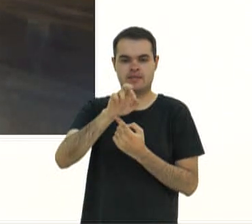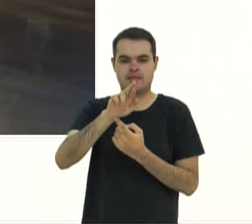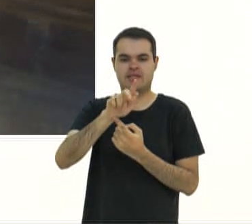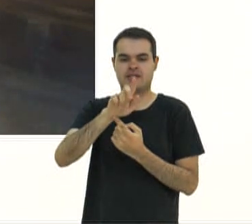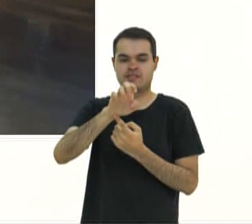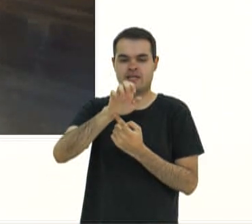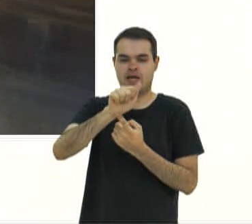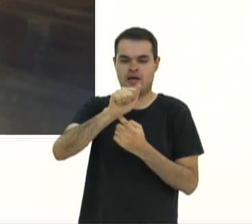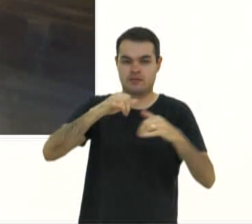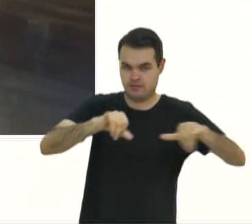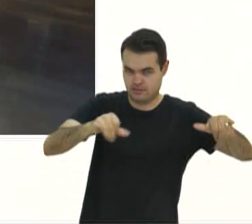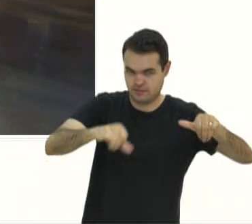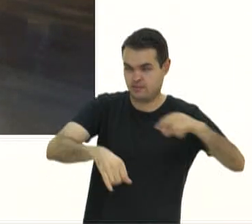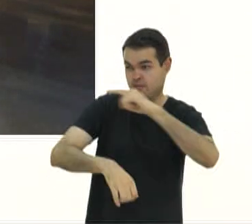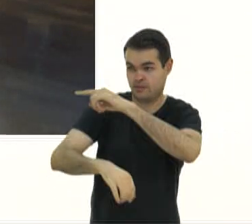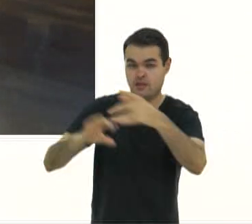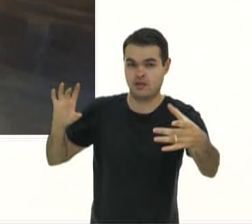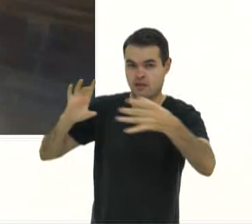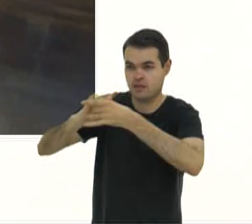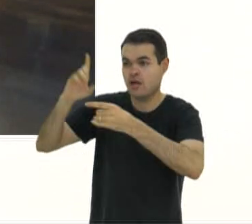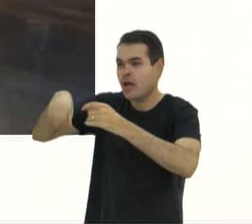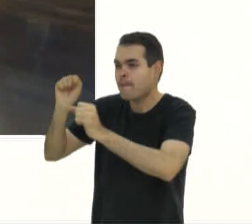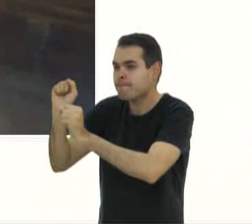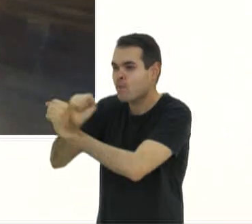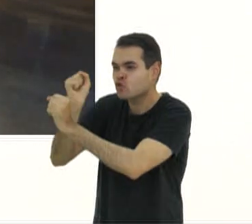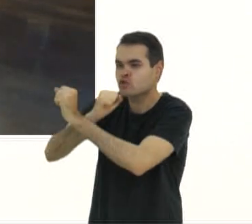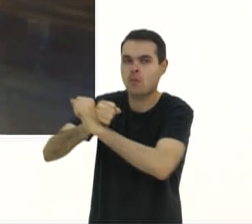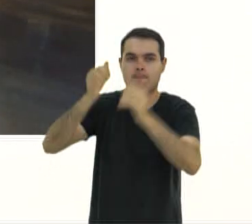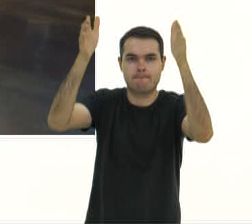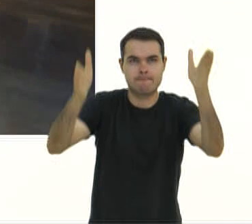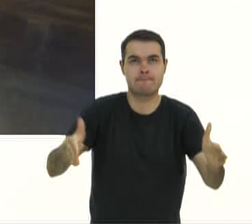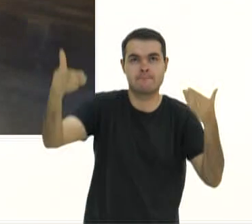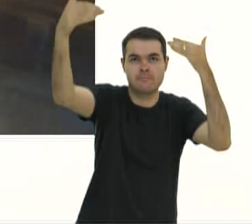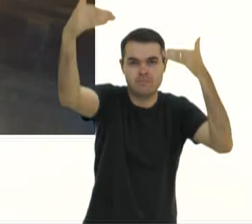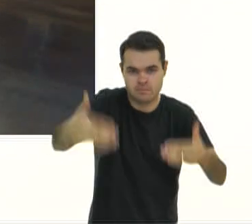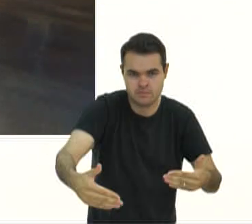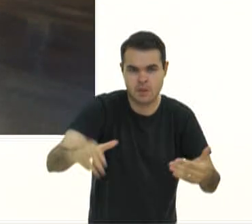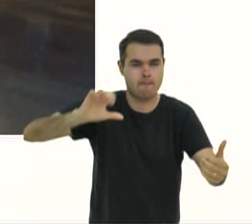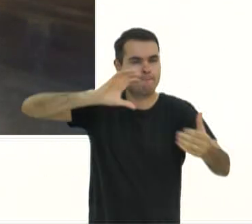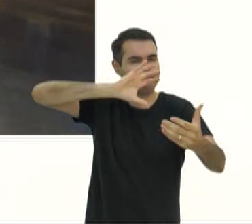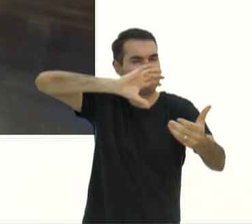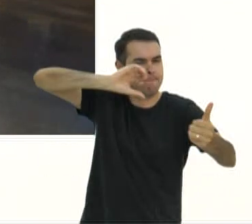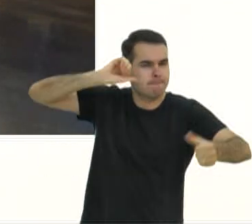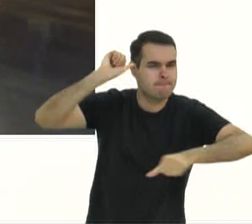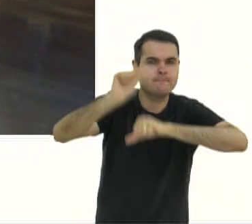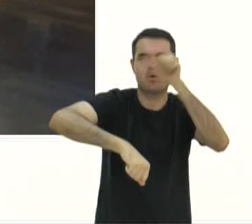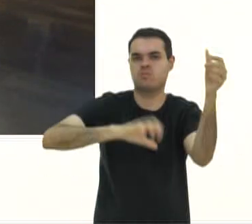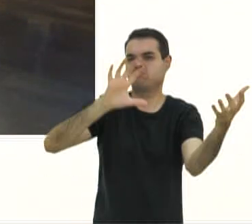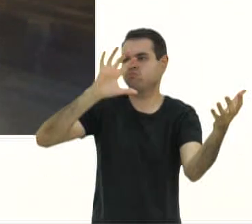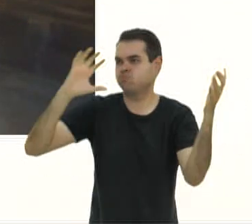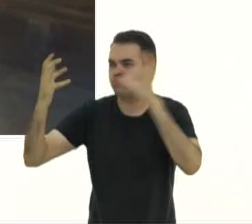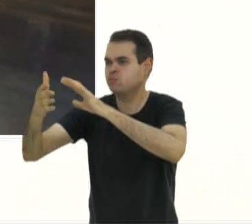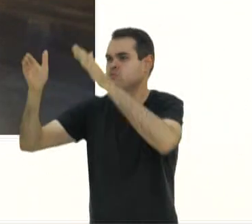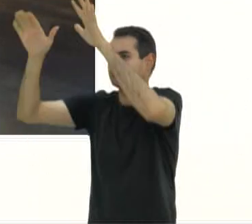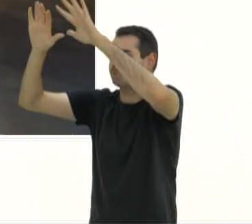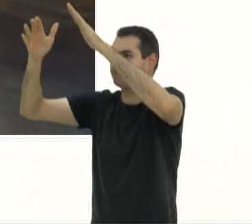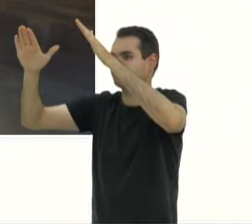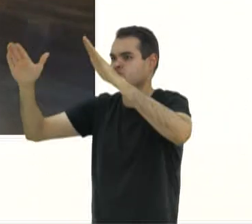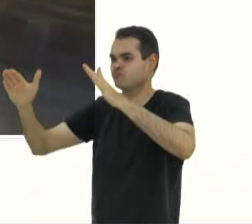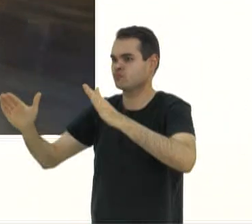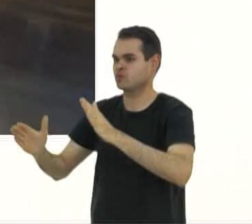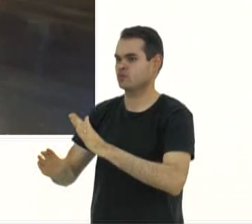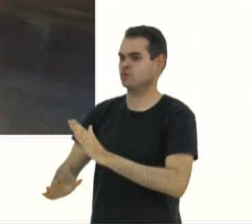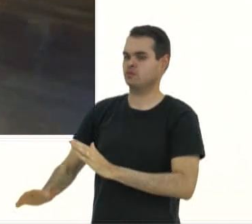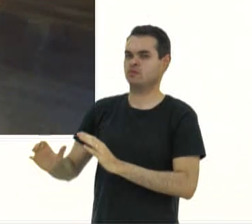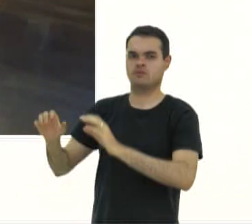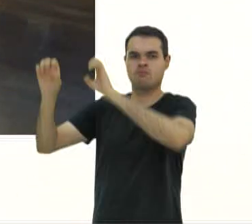energeia estaria na produção, na conversão pelo artesão de uma pedra sendo transformada em imagem,